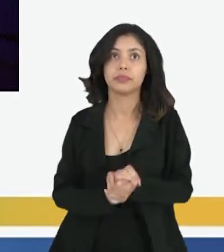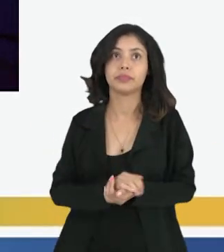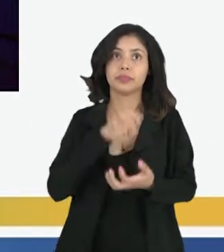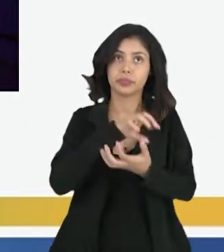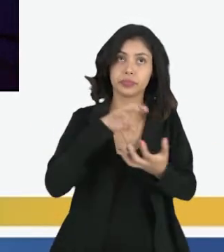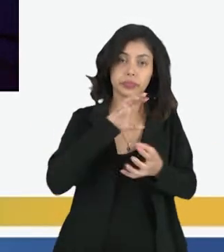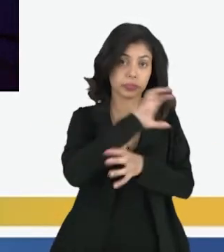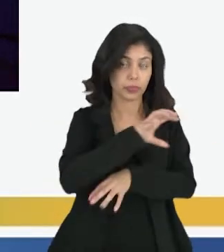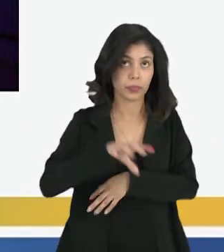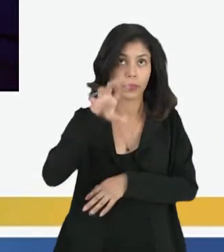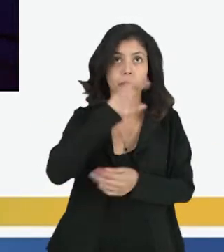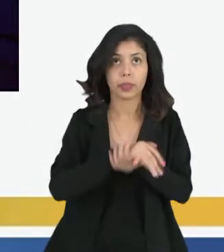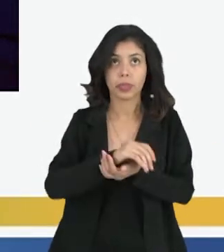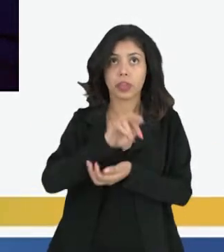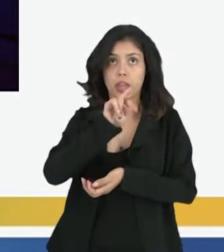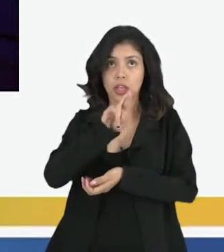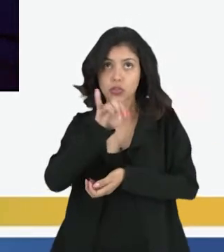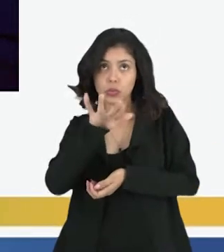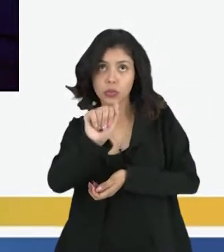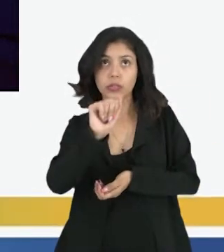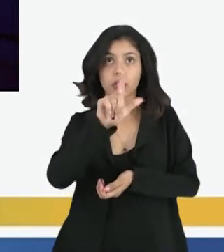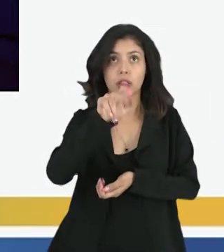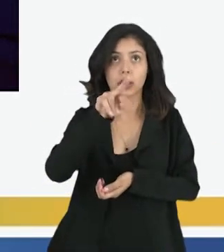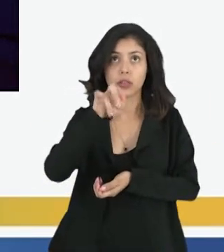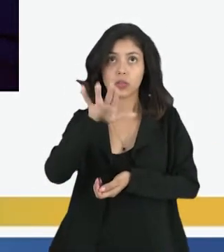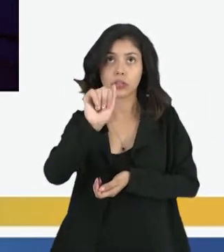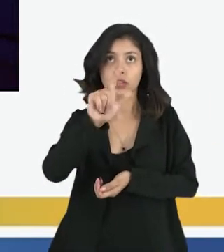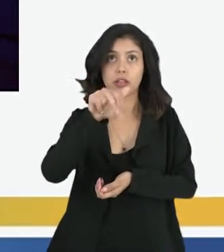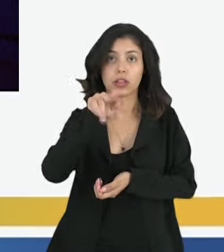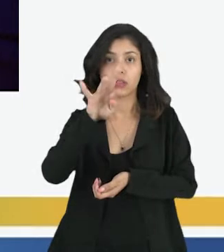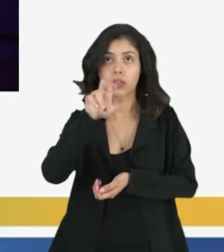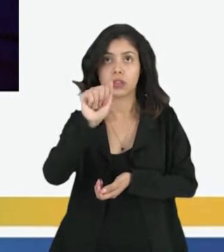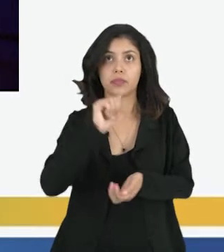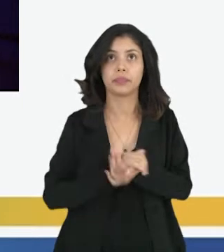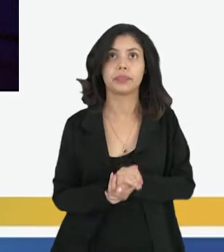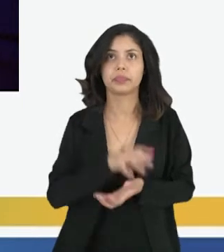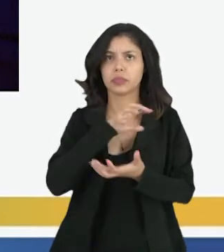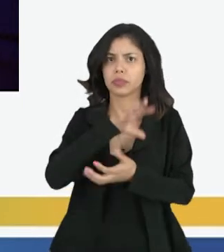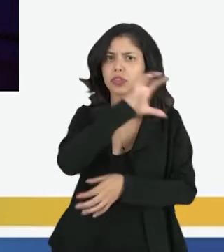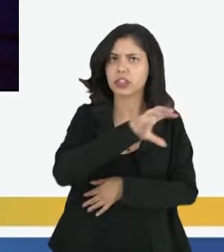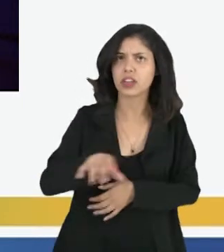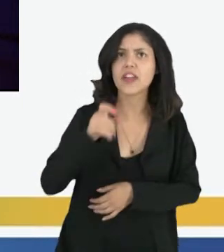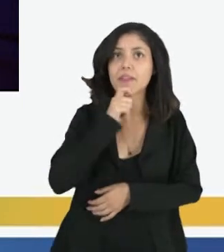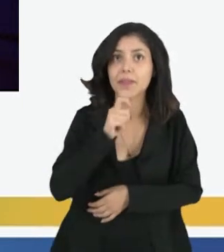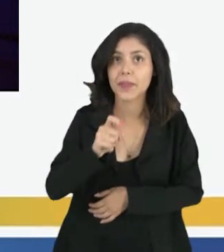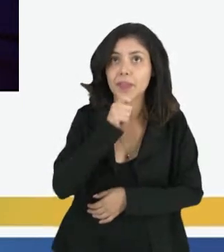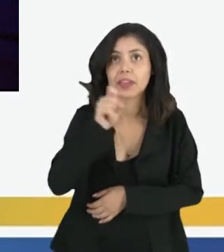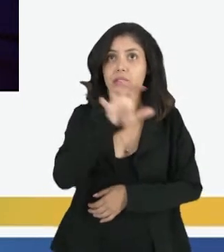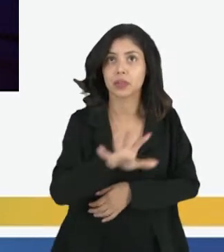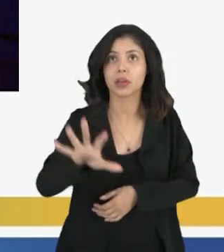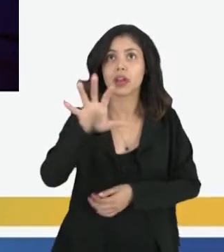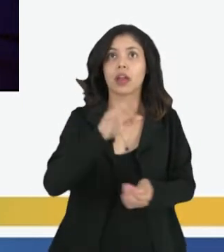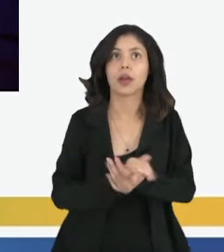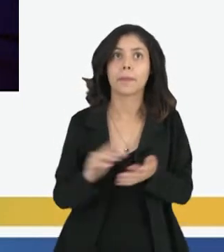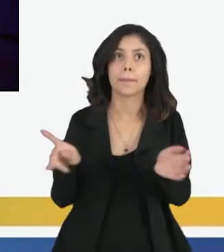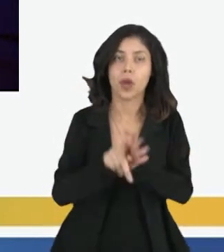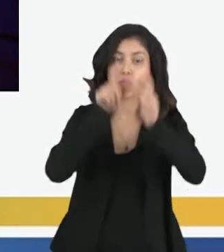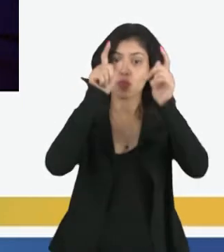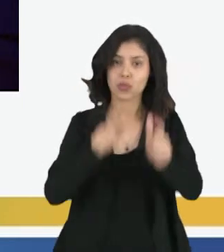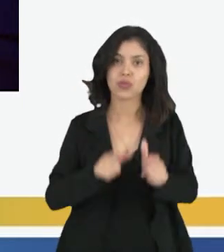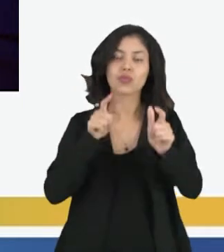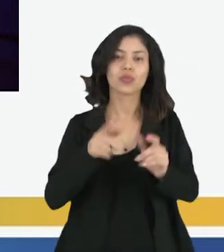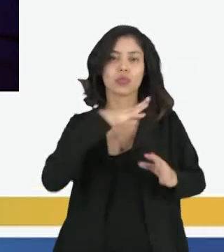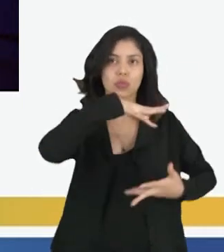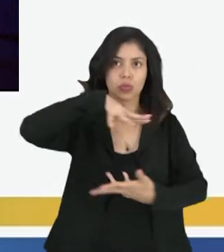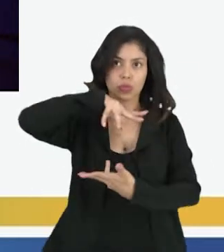dessa região os países bálticos, Estônia, Letônia e Lituânia. É a região mais fria da Europa devido à sua